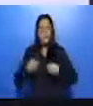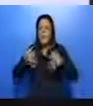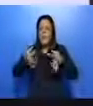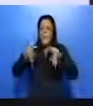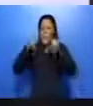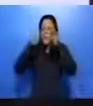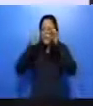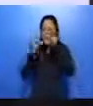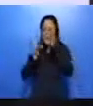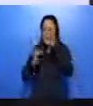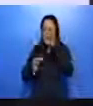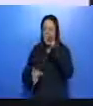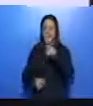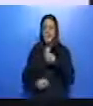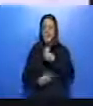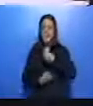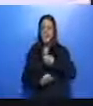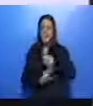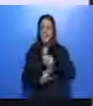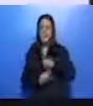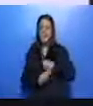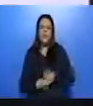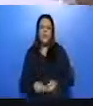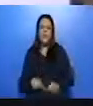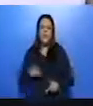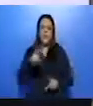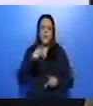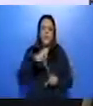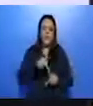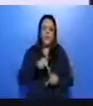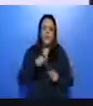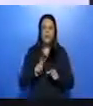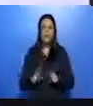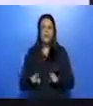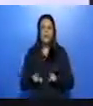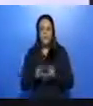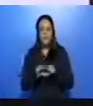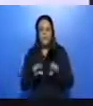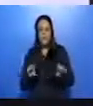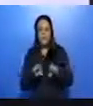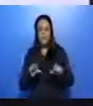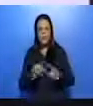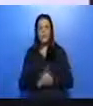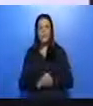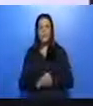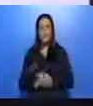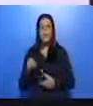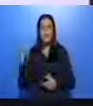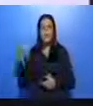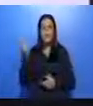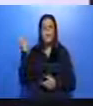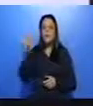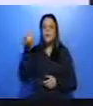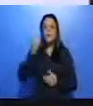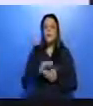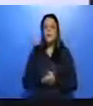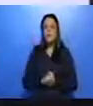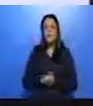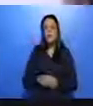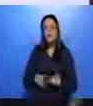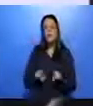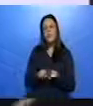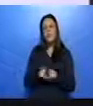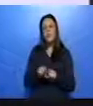nos verbos, nas preposições, nos períodos, vale lembrar uma coisa importante, que é raro acontecer, mas